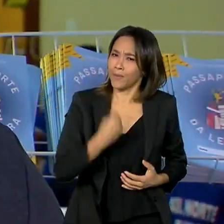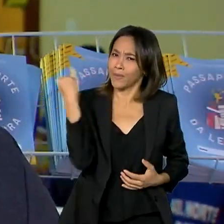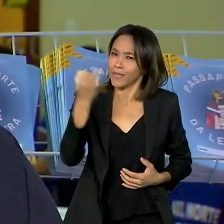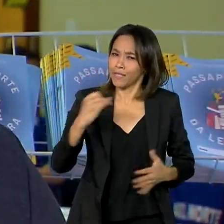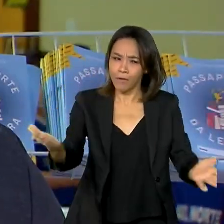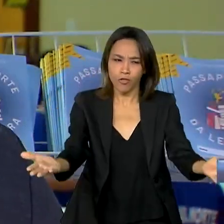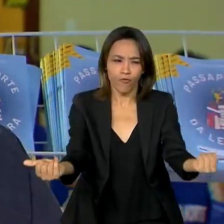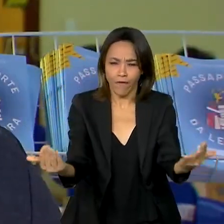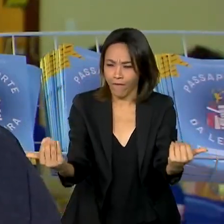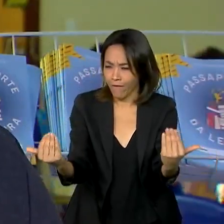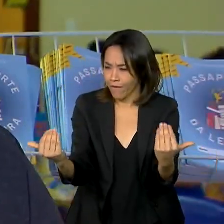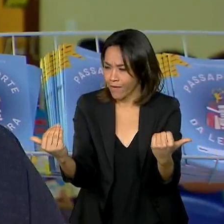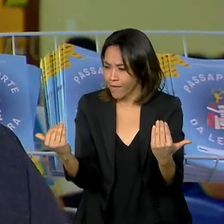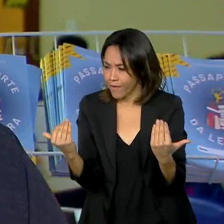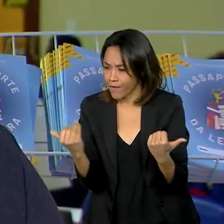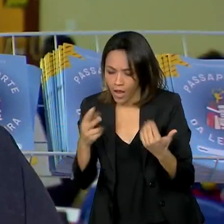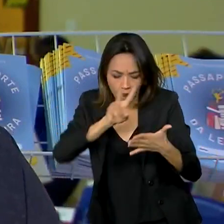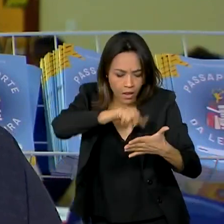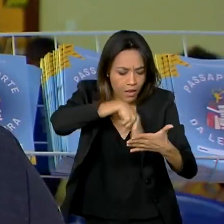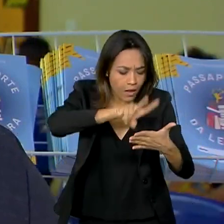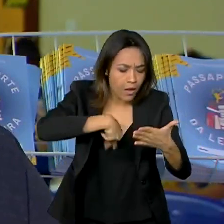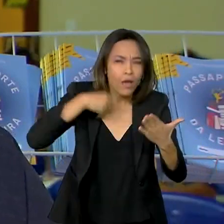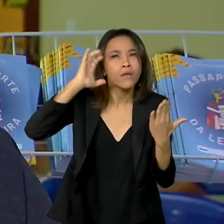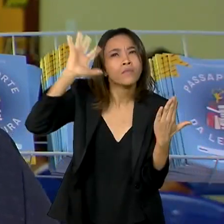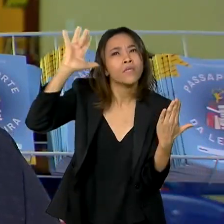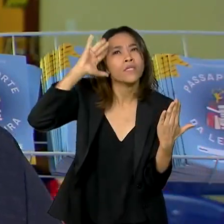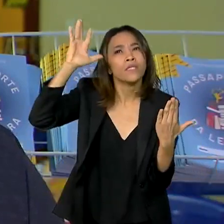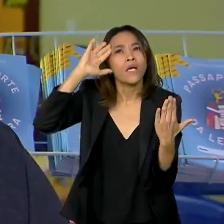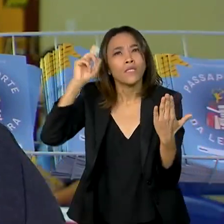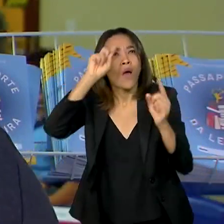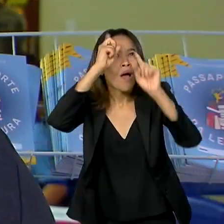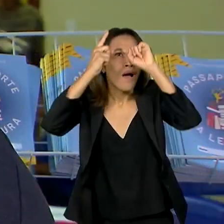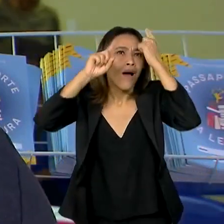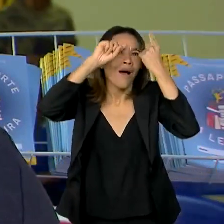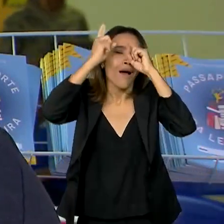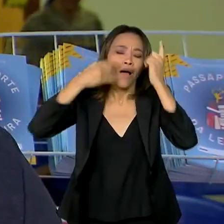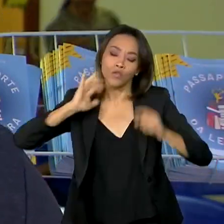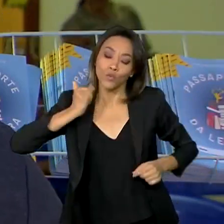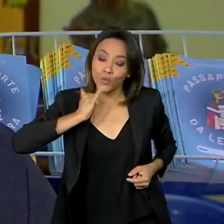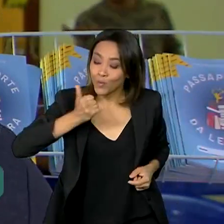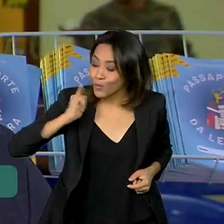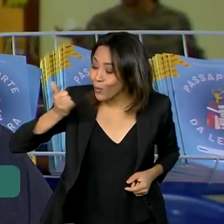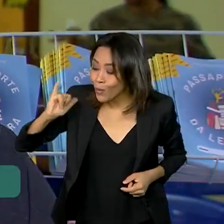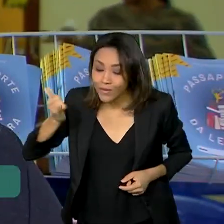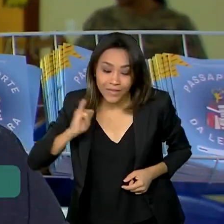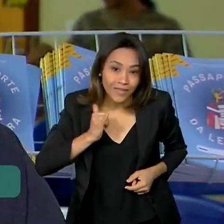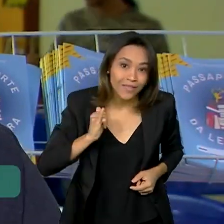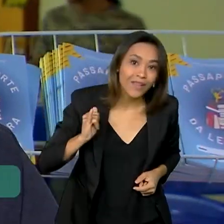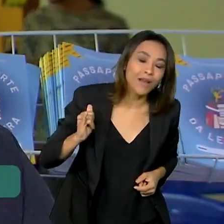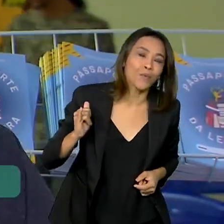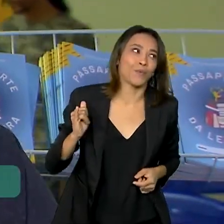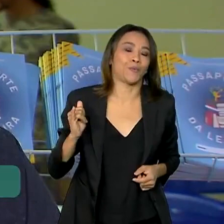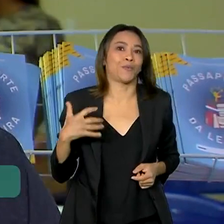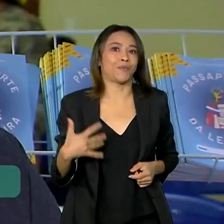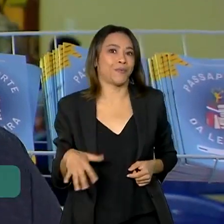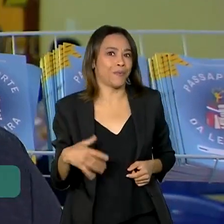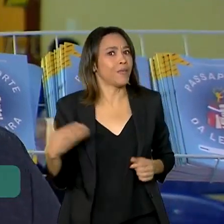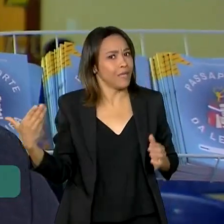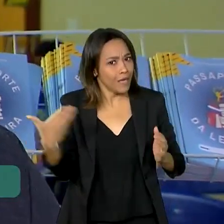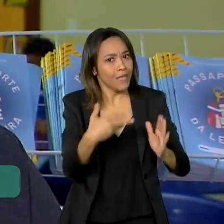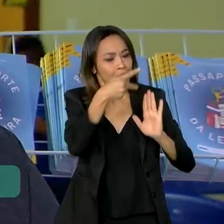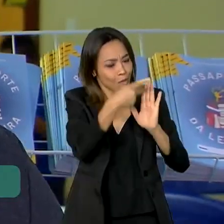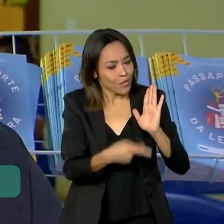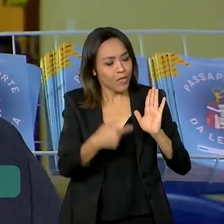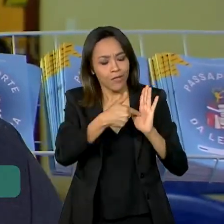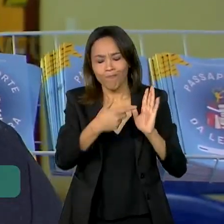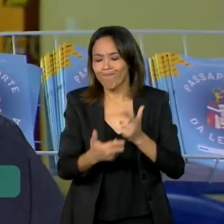trazê-los para esse lugar da leitura, da imaginação, da criatividade, das narrativas, né? E pensando nisso, esse projeto ele cumpre